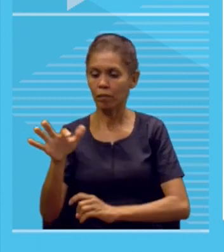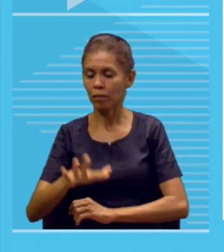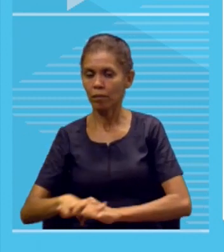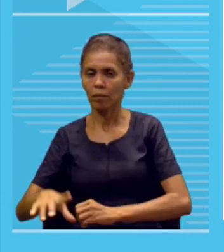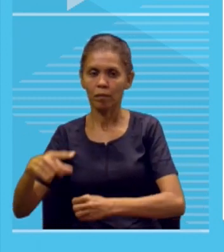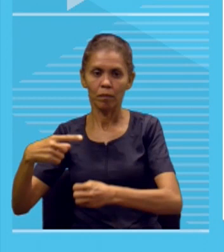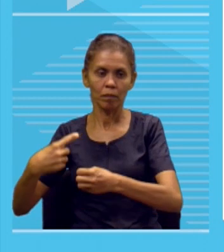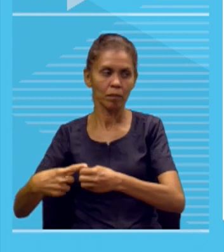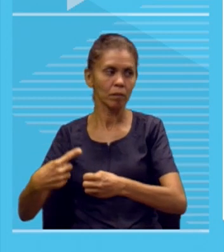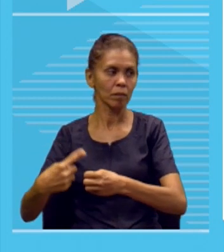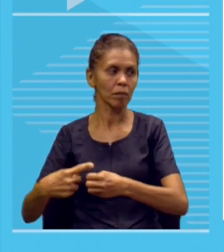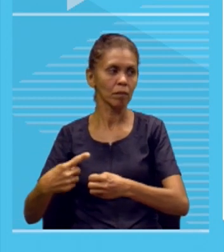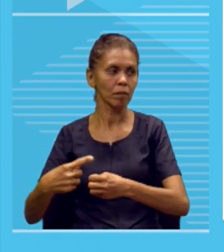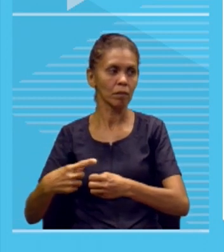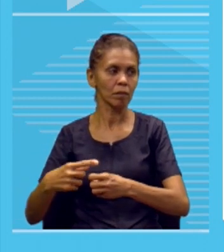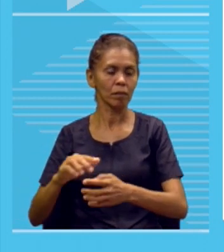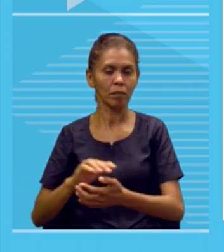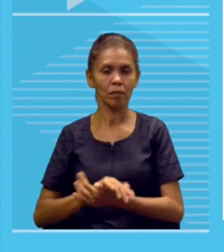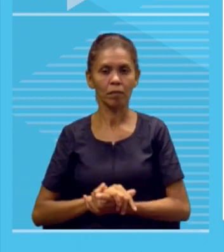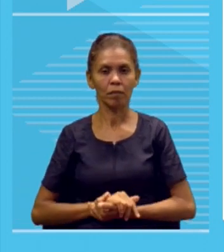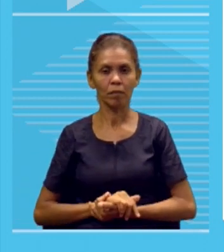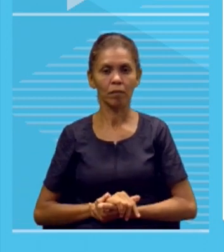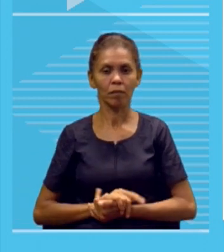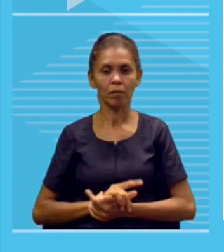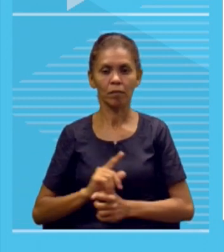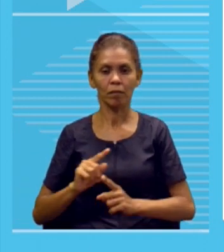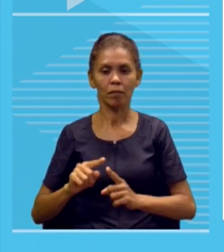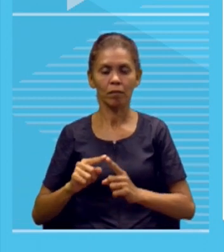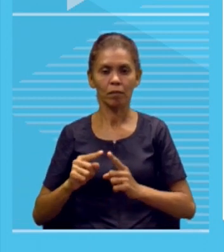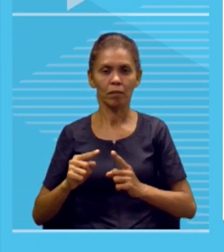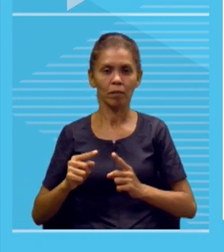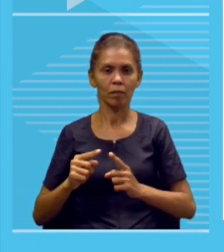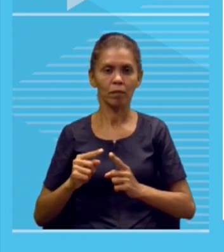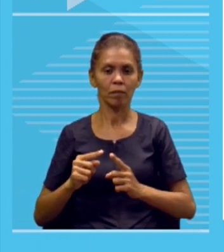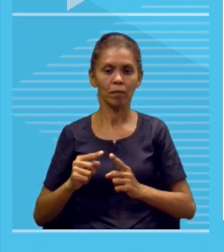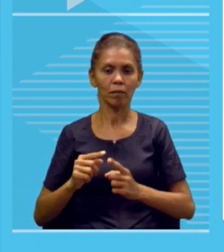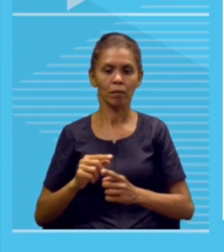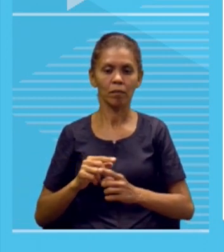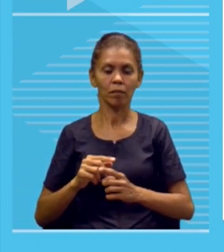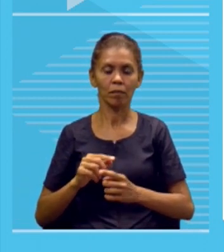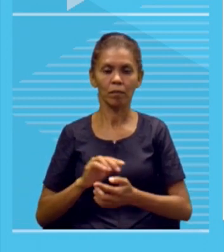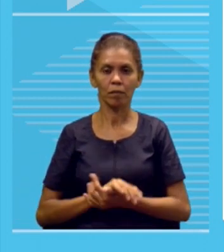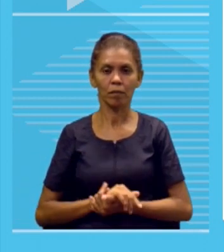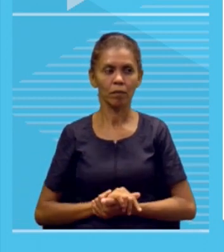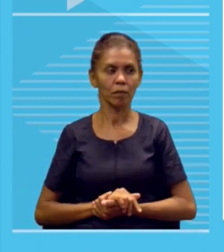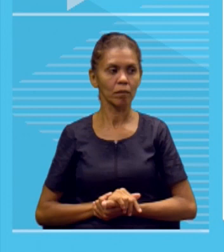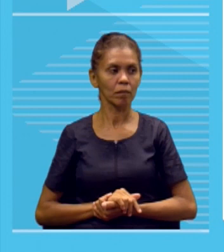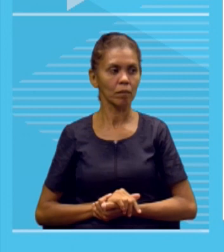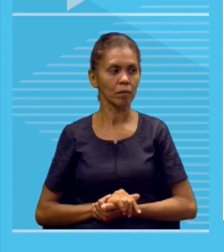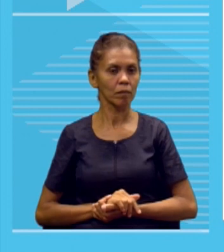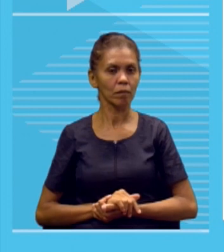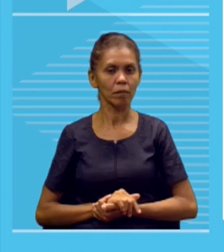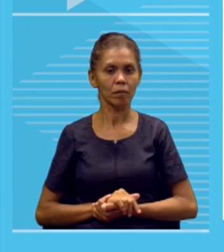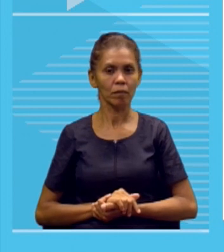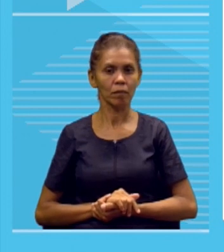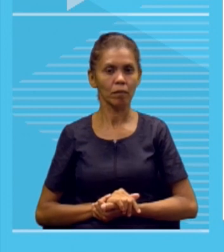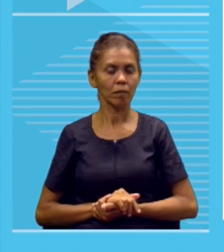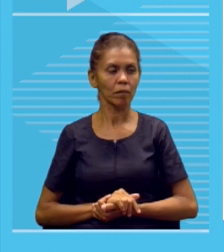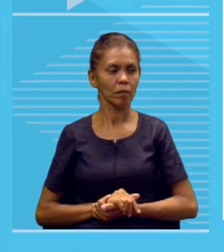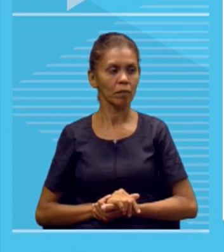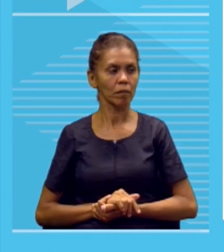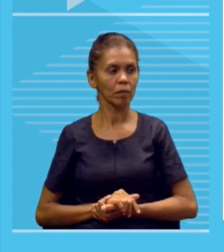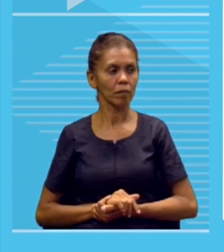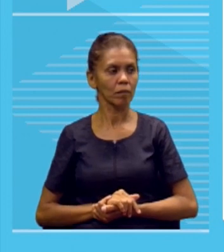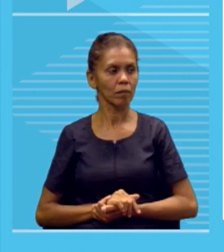não necessariamente para o meio rural, mas elas começam a sair, né, de uma forma mais intensa do meio desses centros, tá bom?